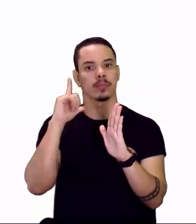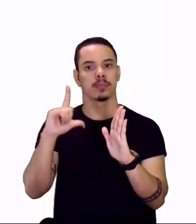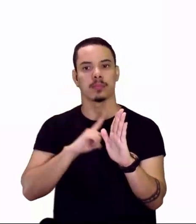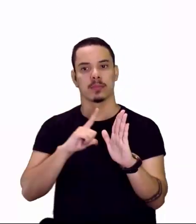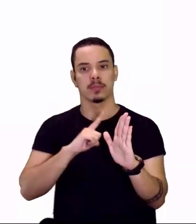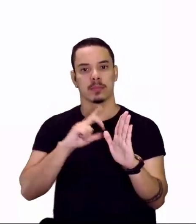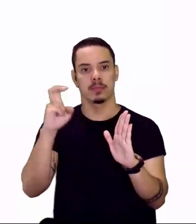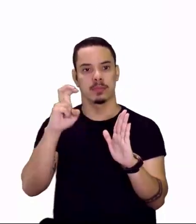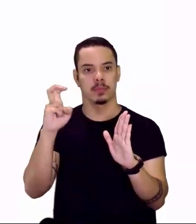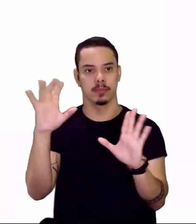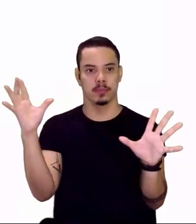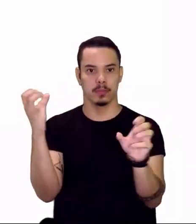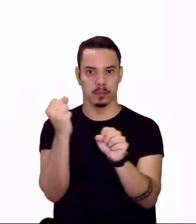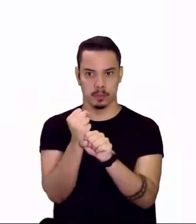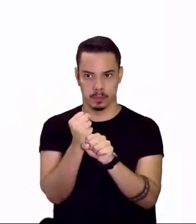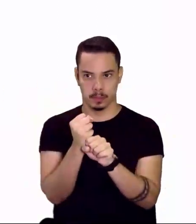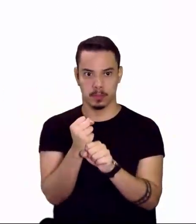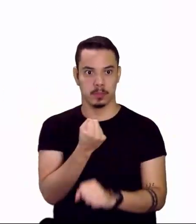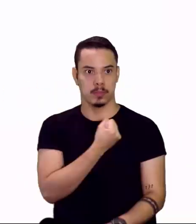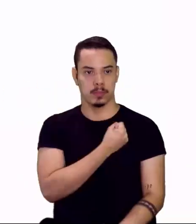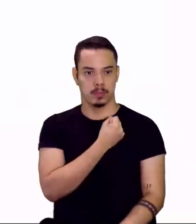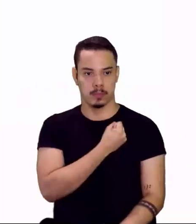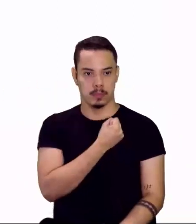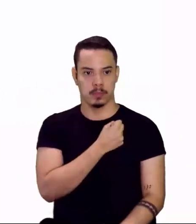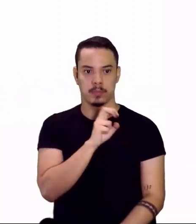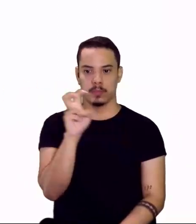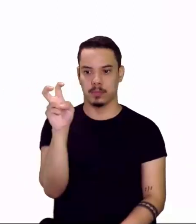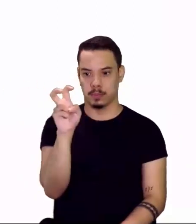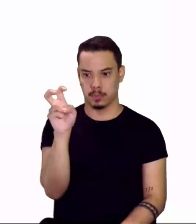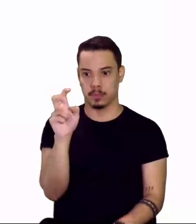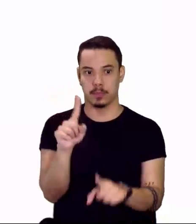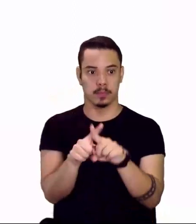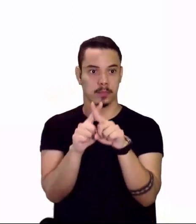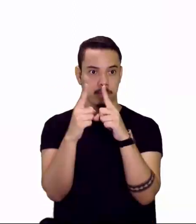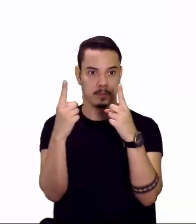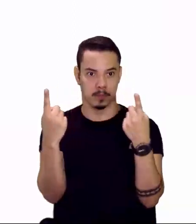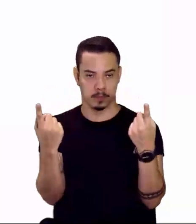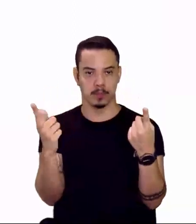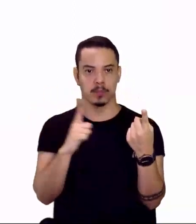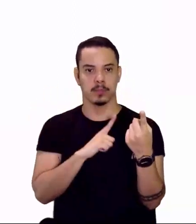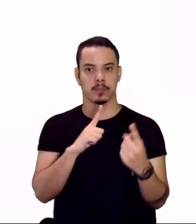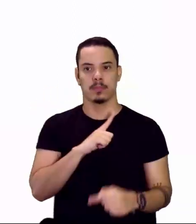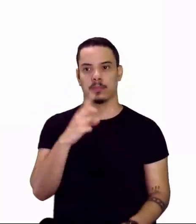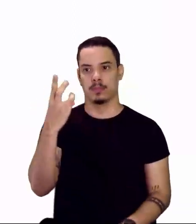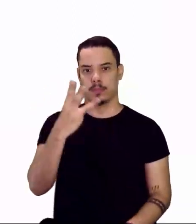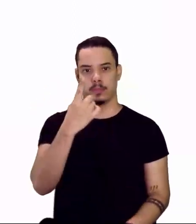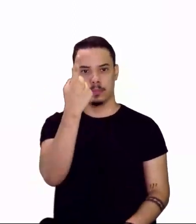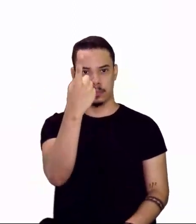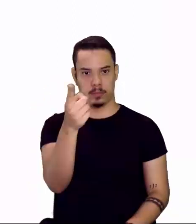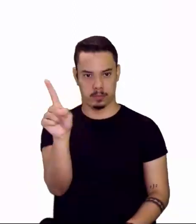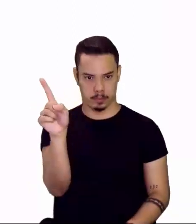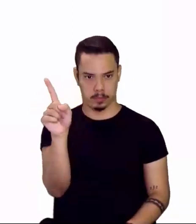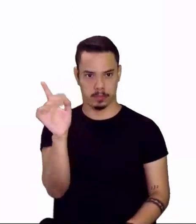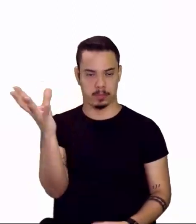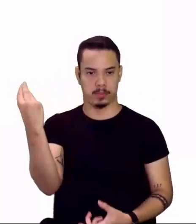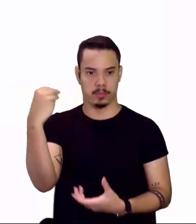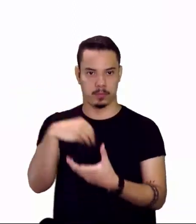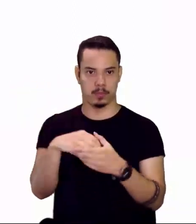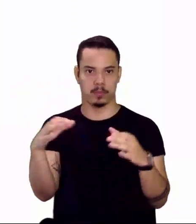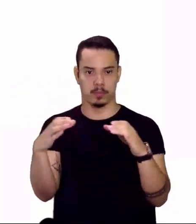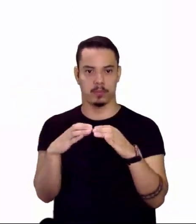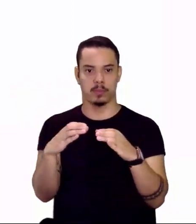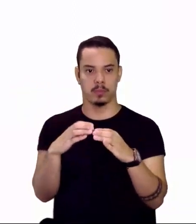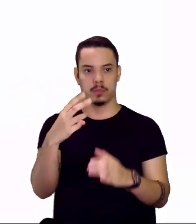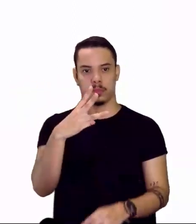elétrons no total, número atômico 5, porém, 3 elétrons na última camada, que ele é da família